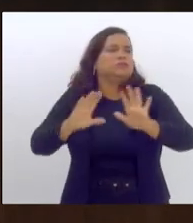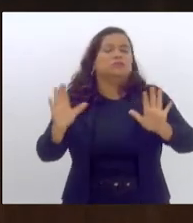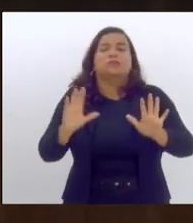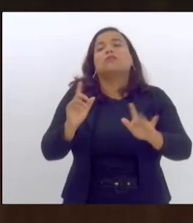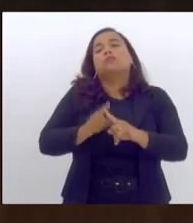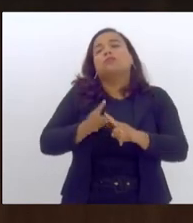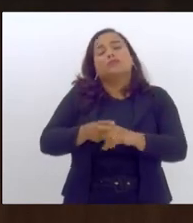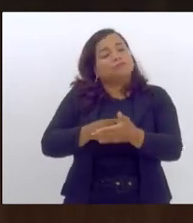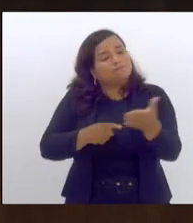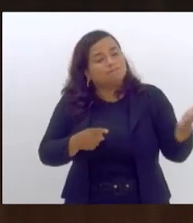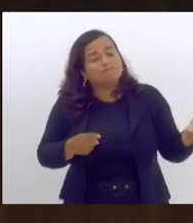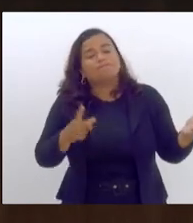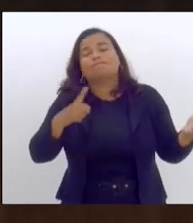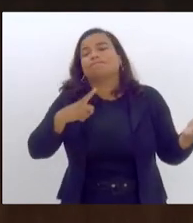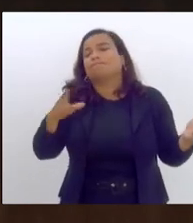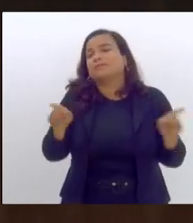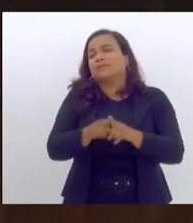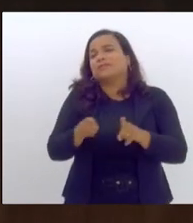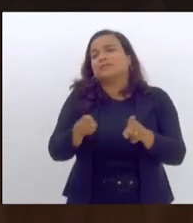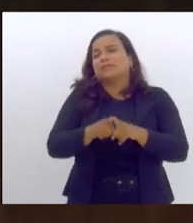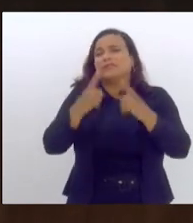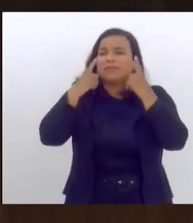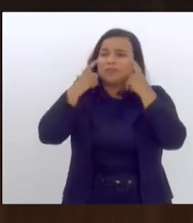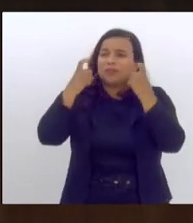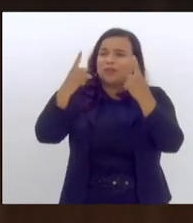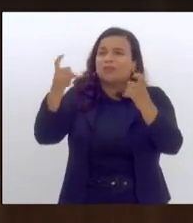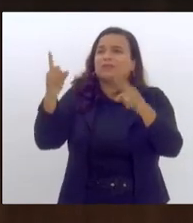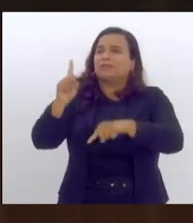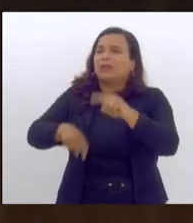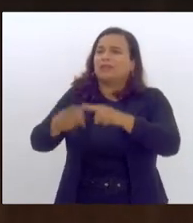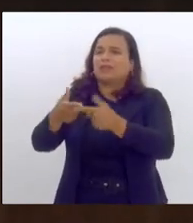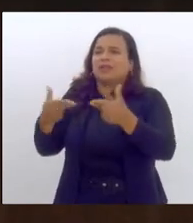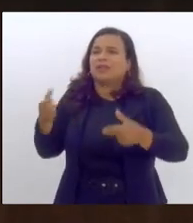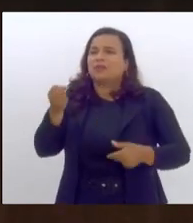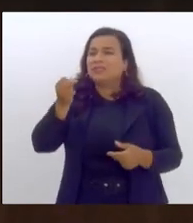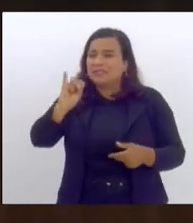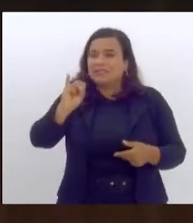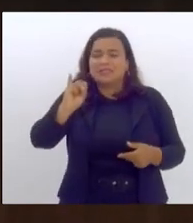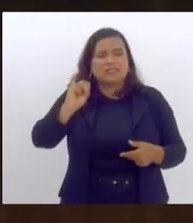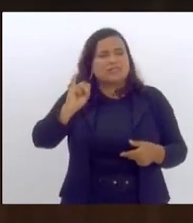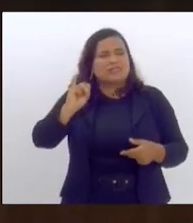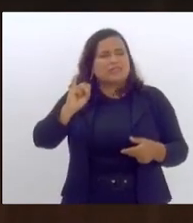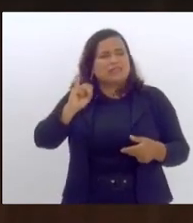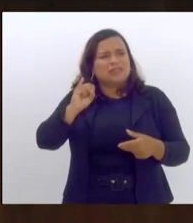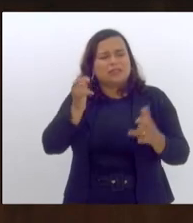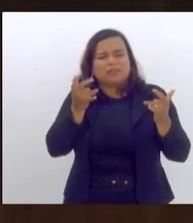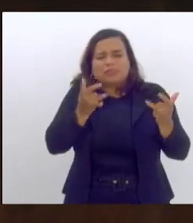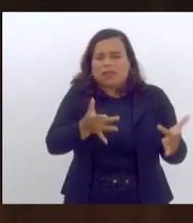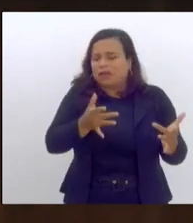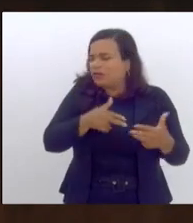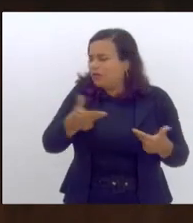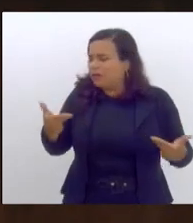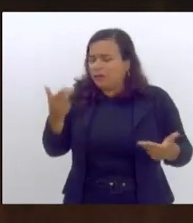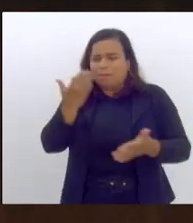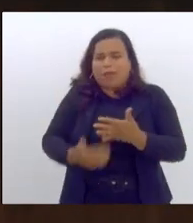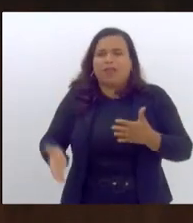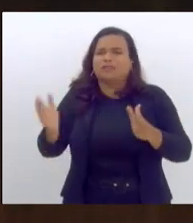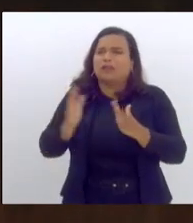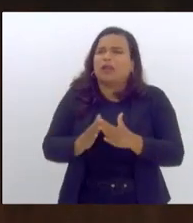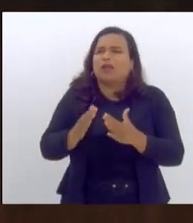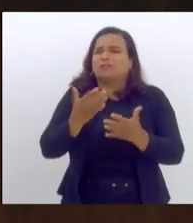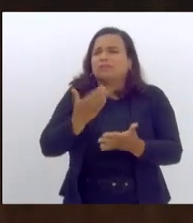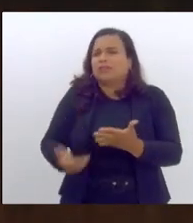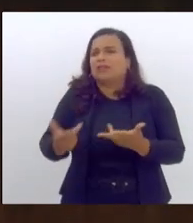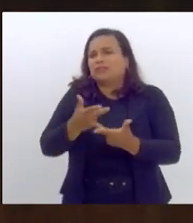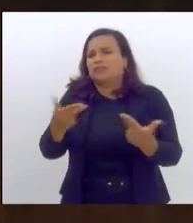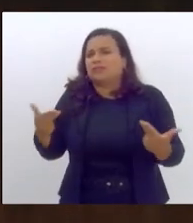porque existe também, junto com isso, uma violência patrimonial. Mulheres que não rompem o ciclo de violência porque não